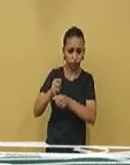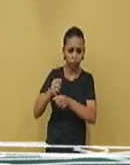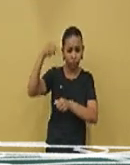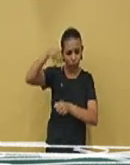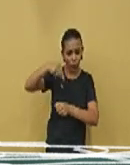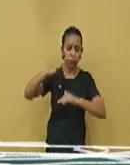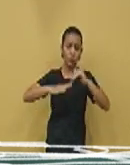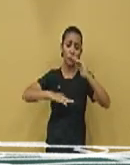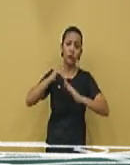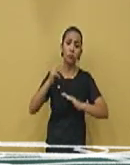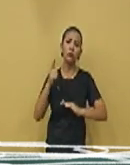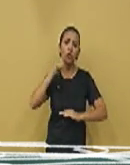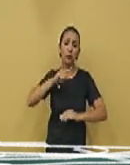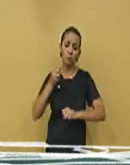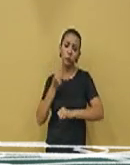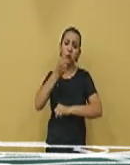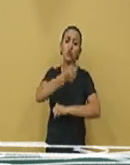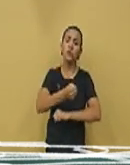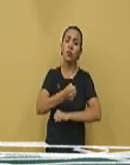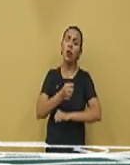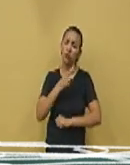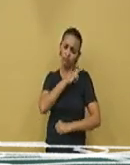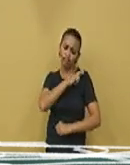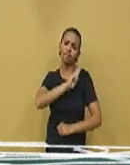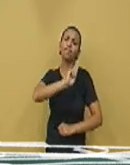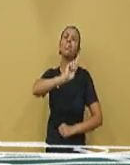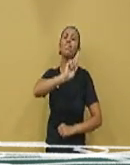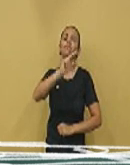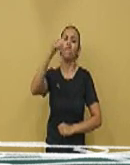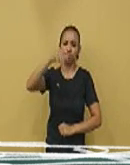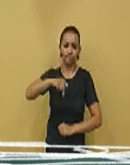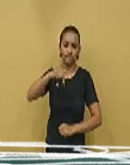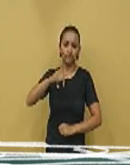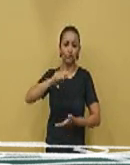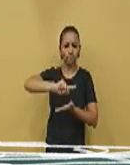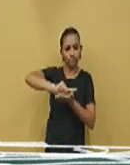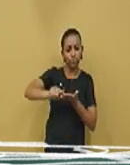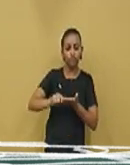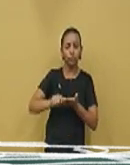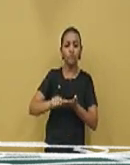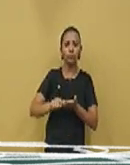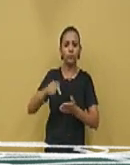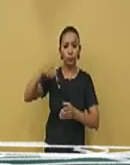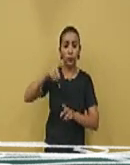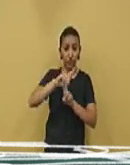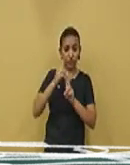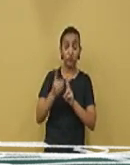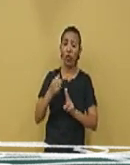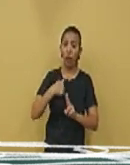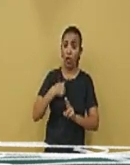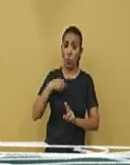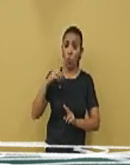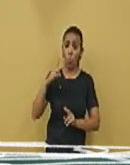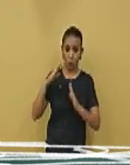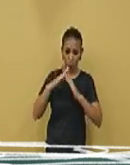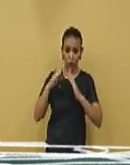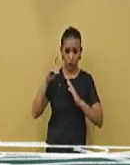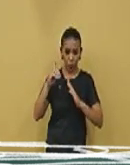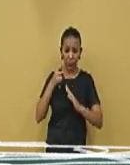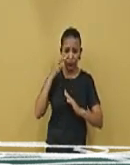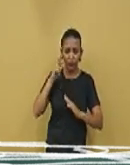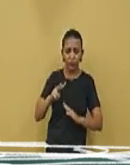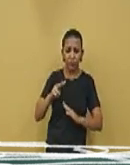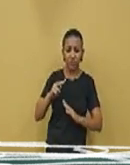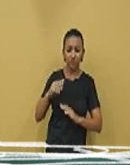muita responsabilidade a gestão da universidade. Como douradense que vi essa universidade crescer, me orgulho de poder estar